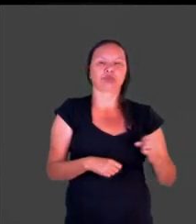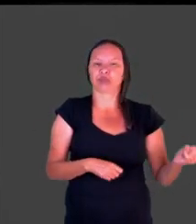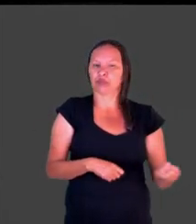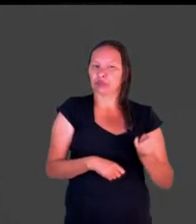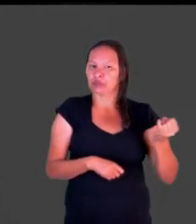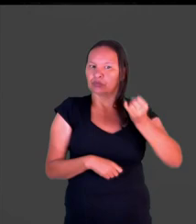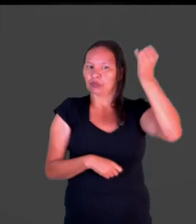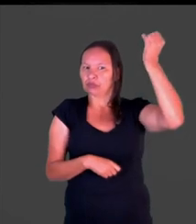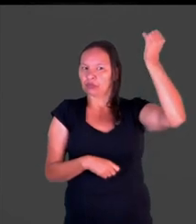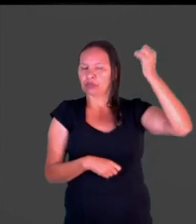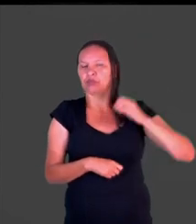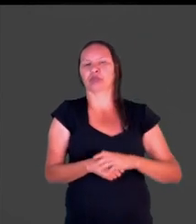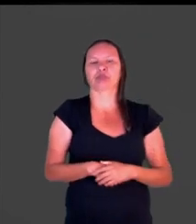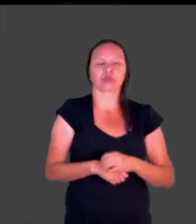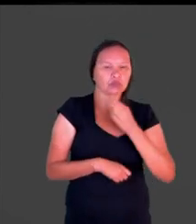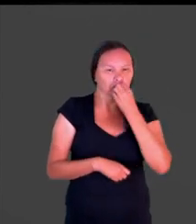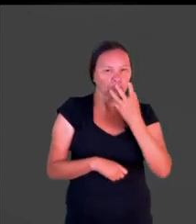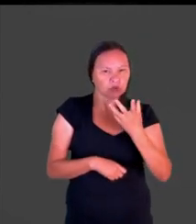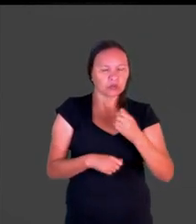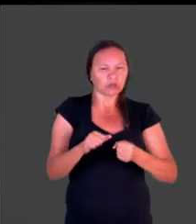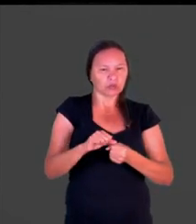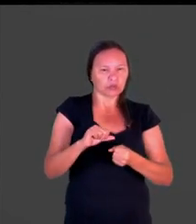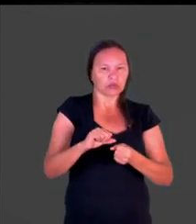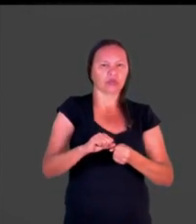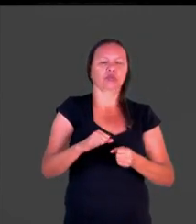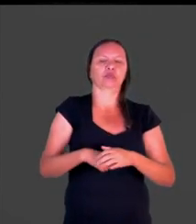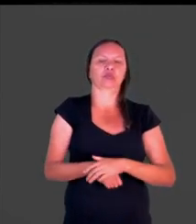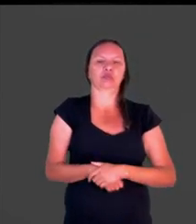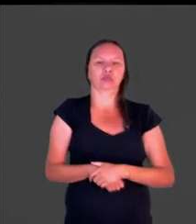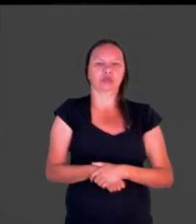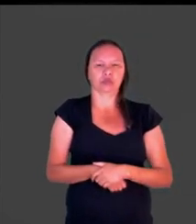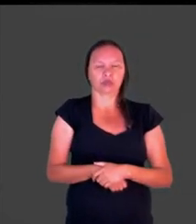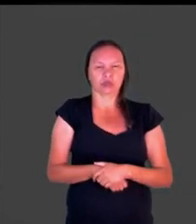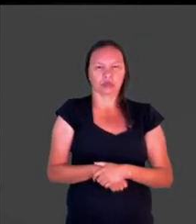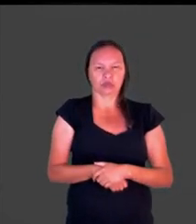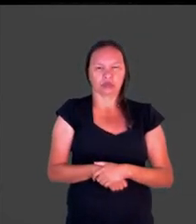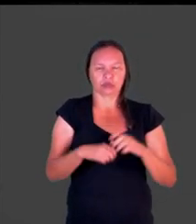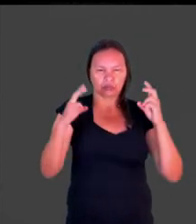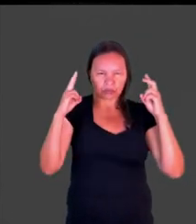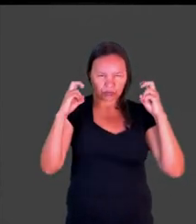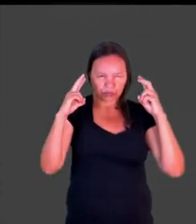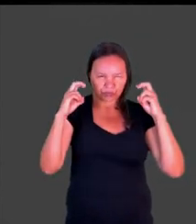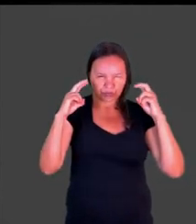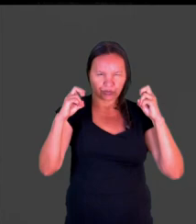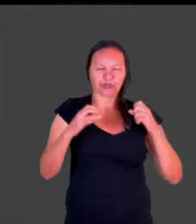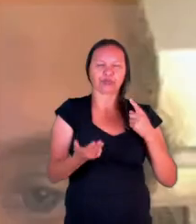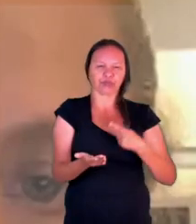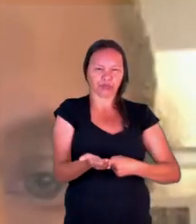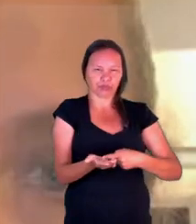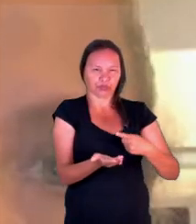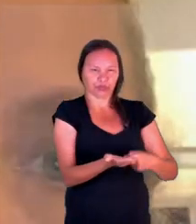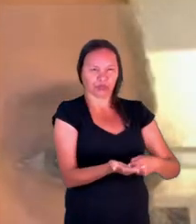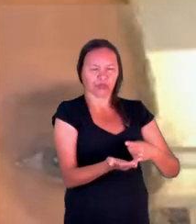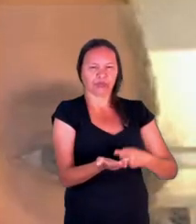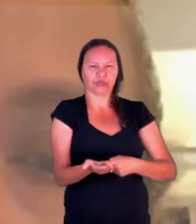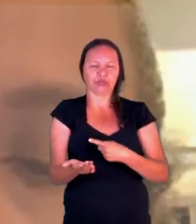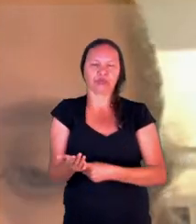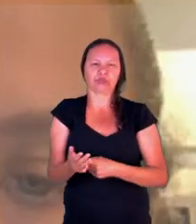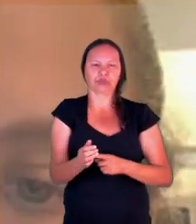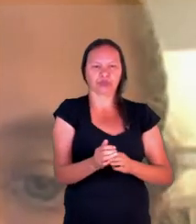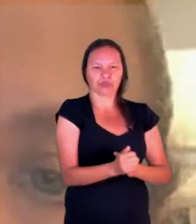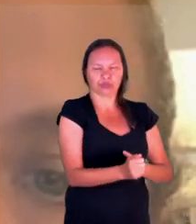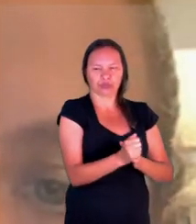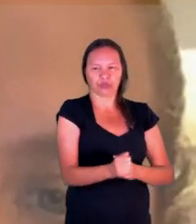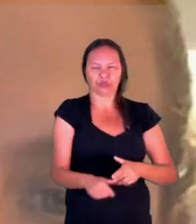uma uma boa PR é que esse esse acordo a execução dele foi acompanhada por um grupo de